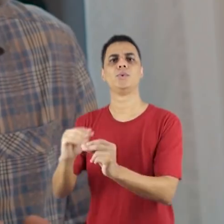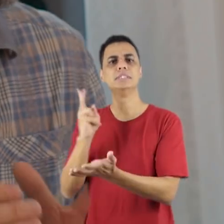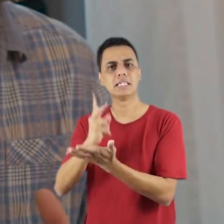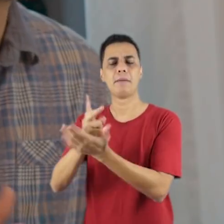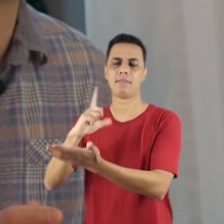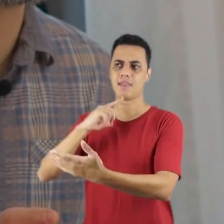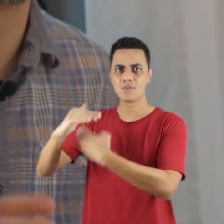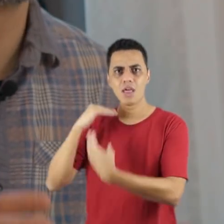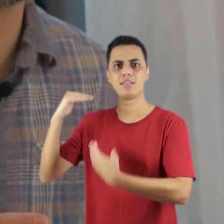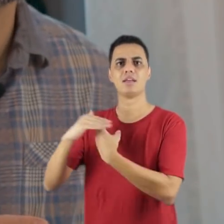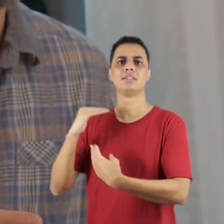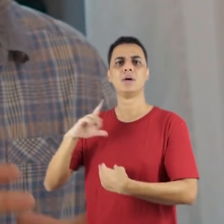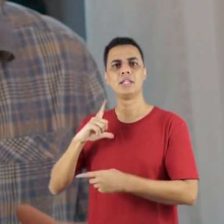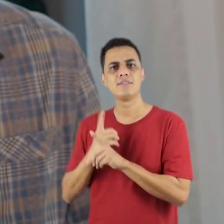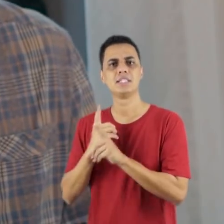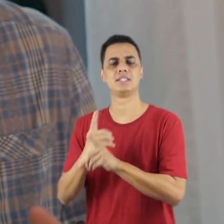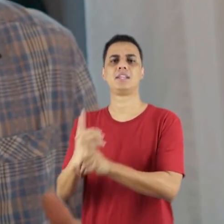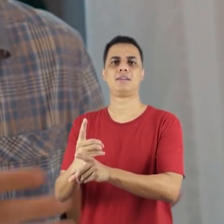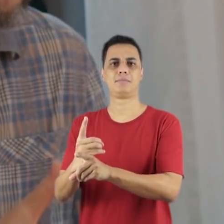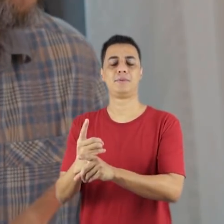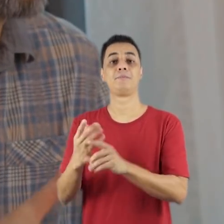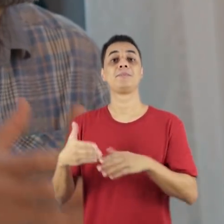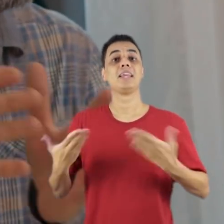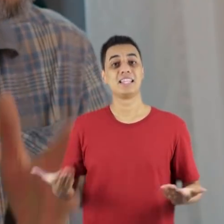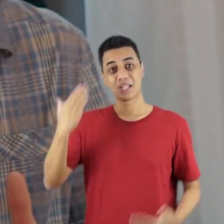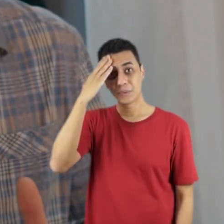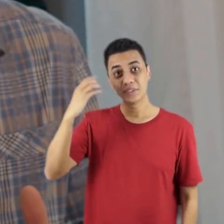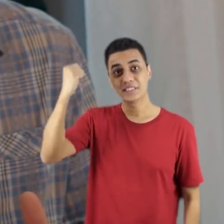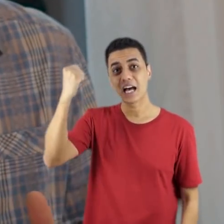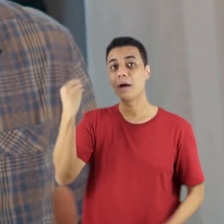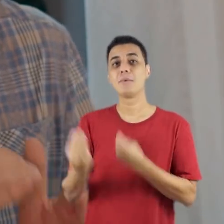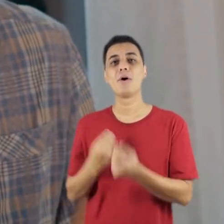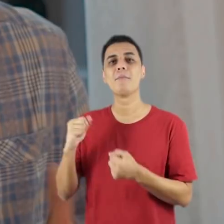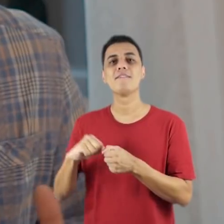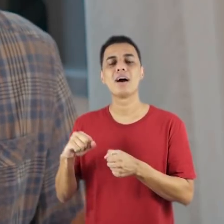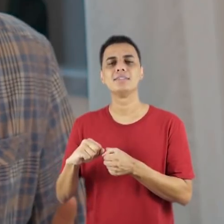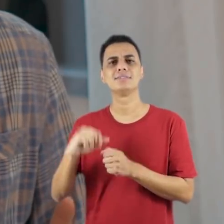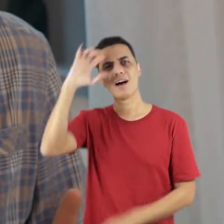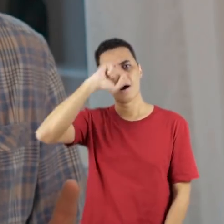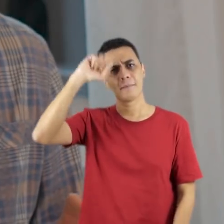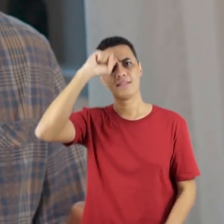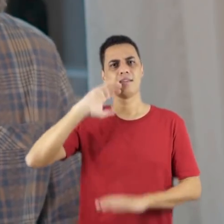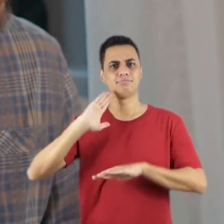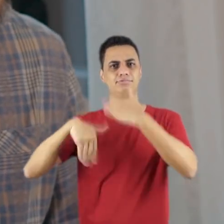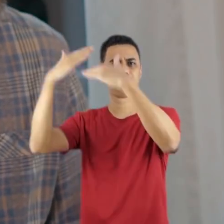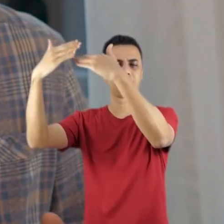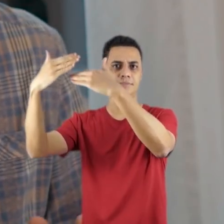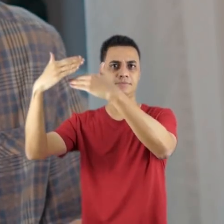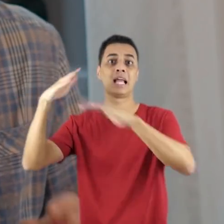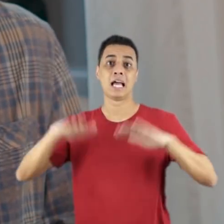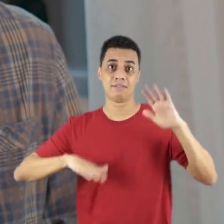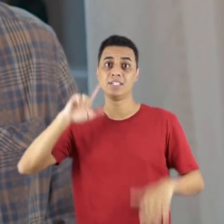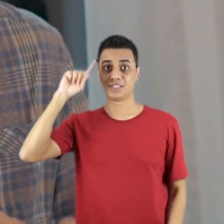A resposta então do sábio diante da correção é o aprendizado e o crescimento. Por mais difícil que seja receber um puxão de